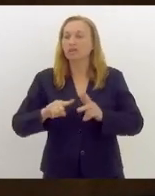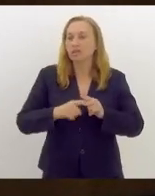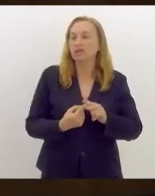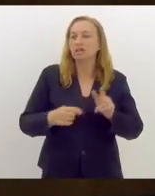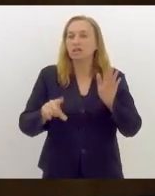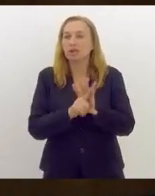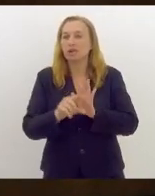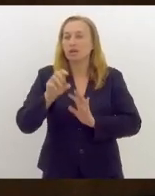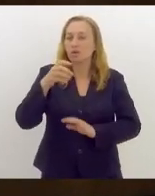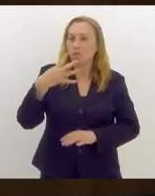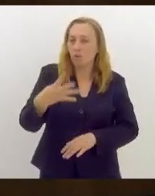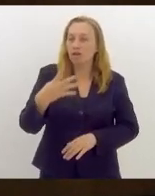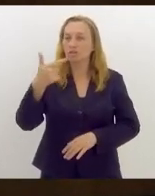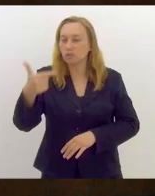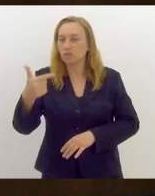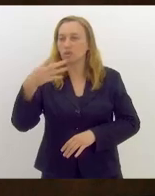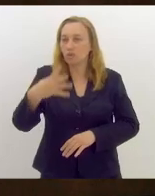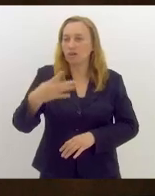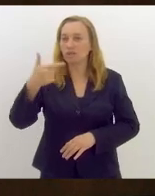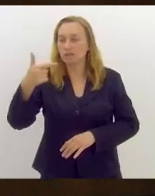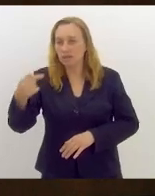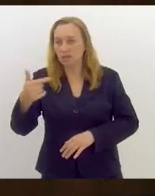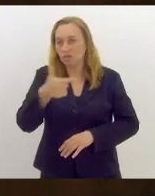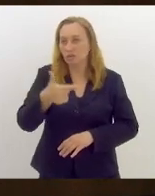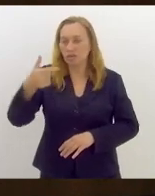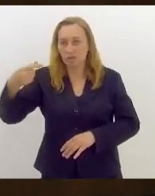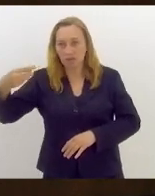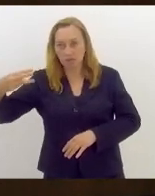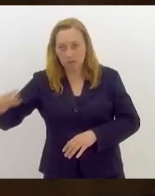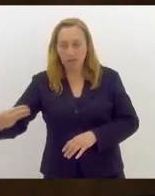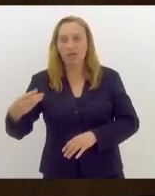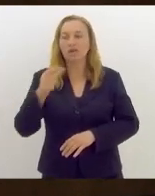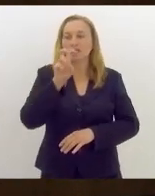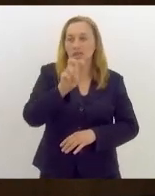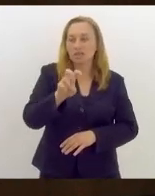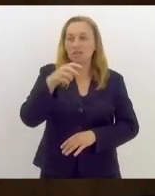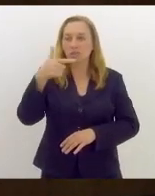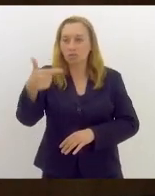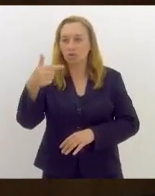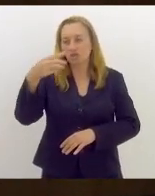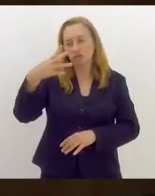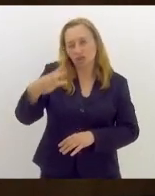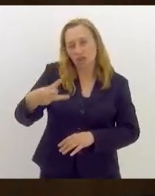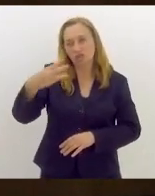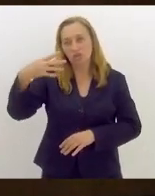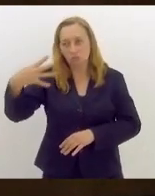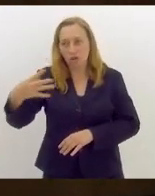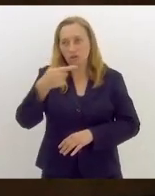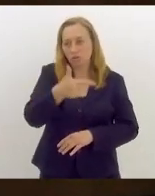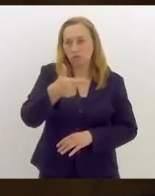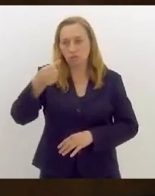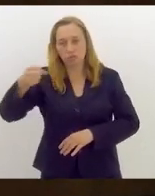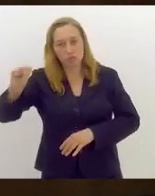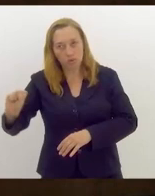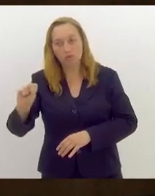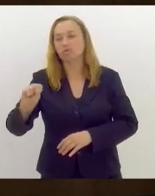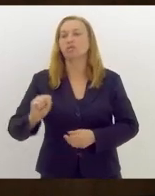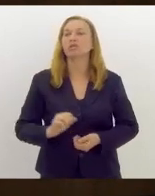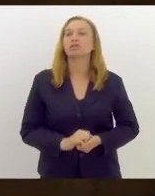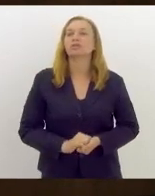leis 4247 de 2003 a 5234 de 2008